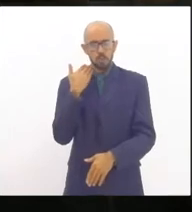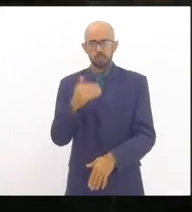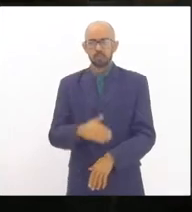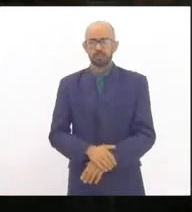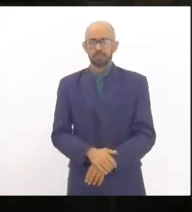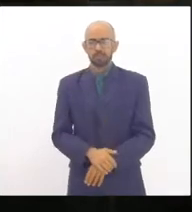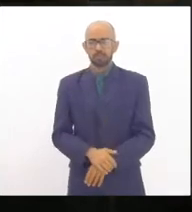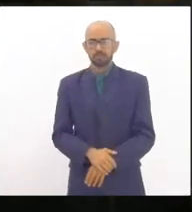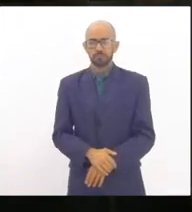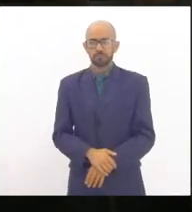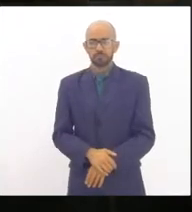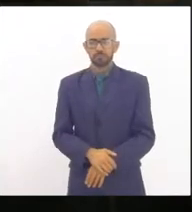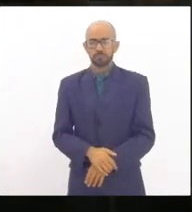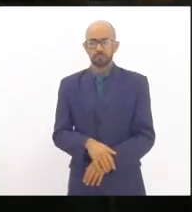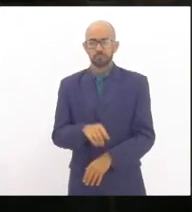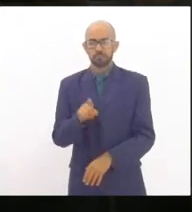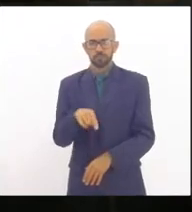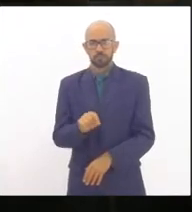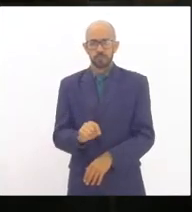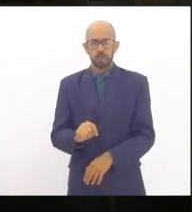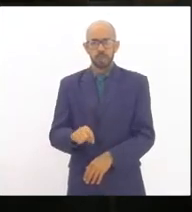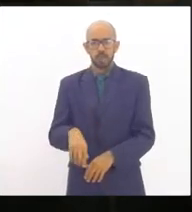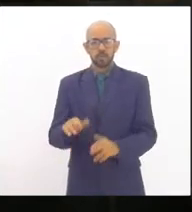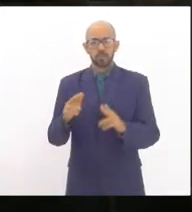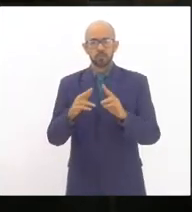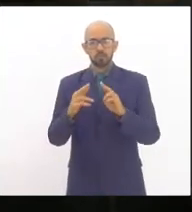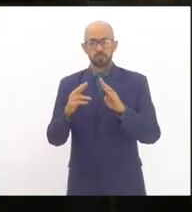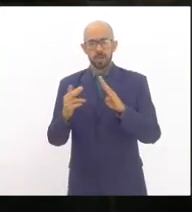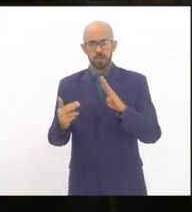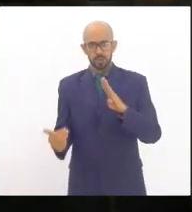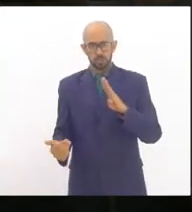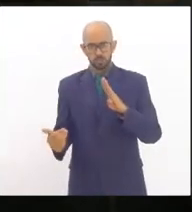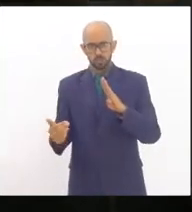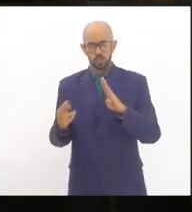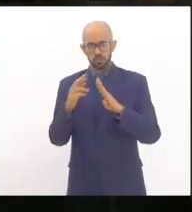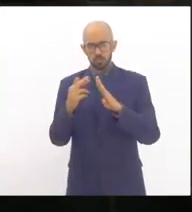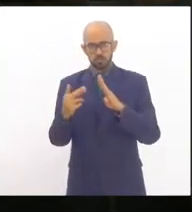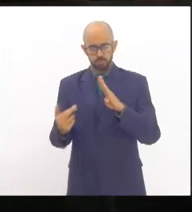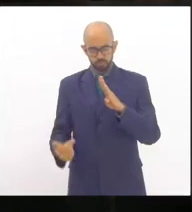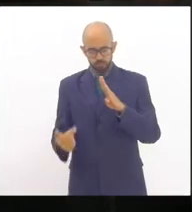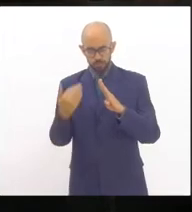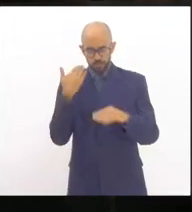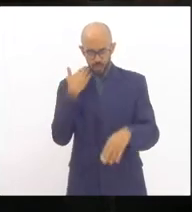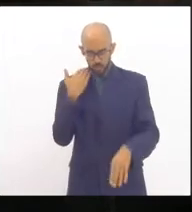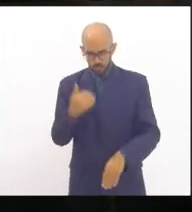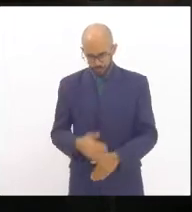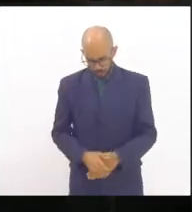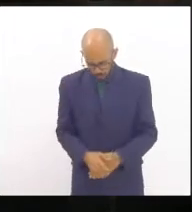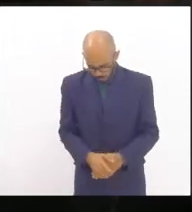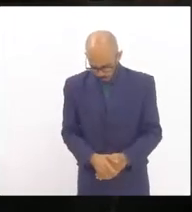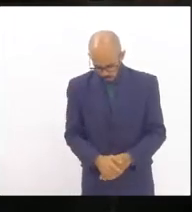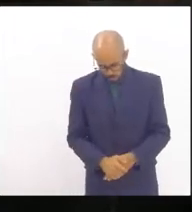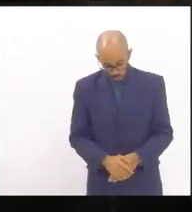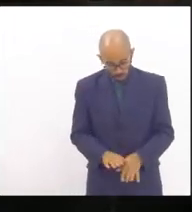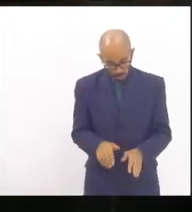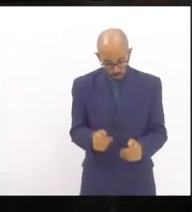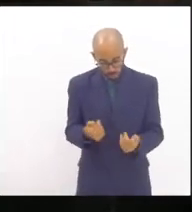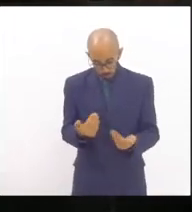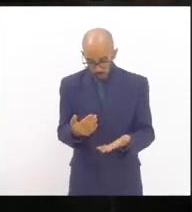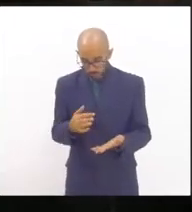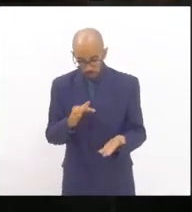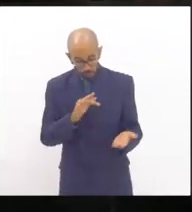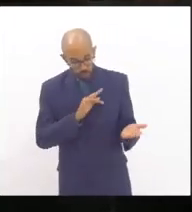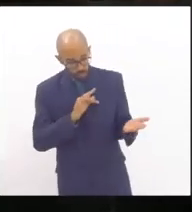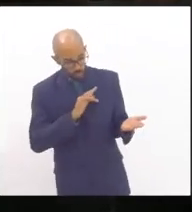específico nas agências do Bradesco Oi e aí deputada Martha Rocha